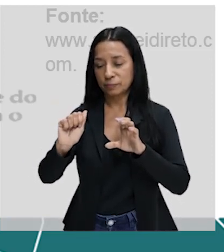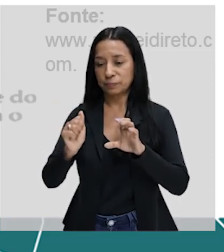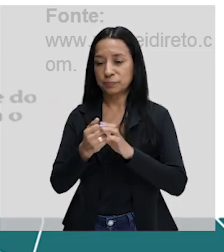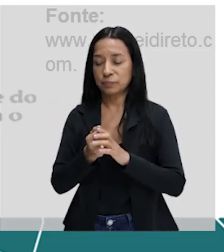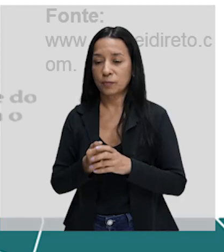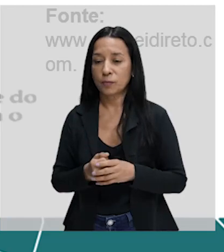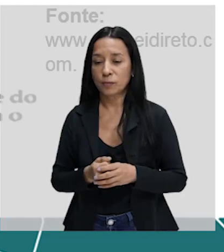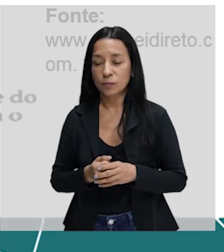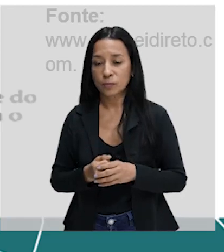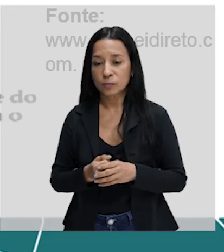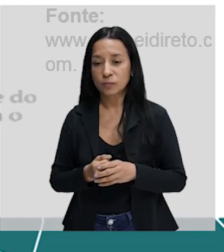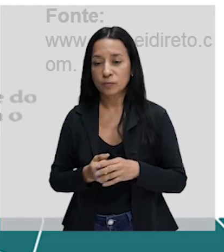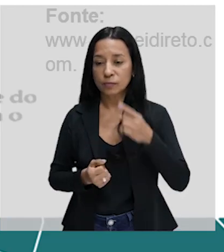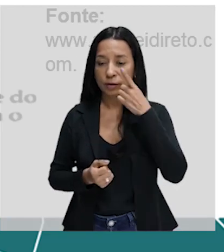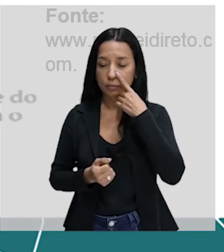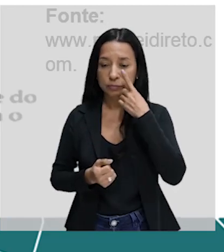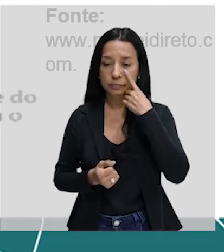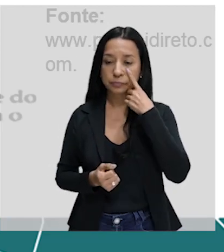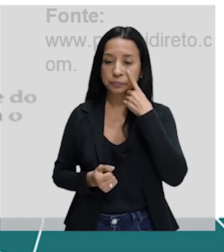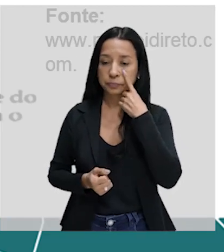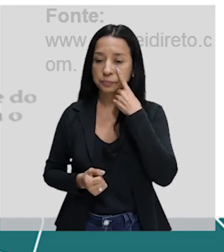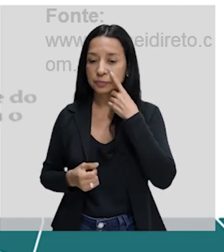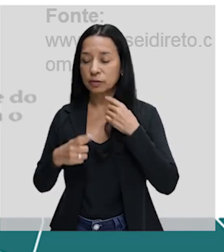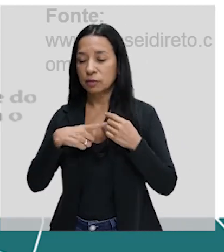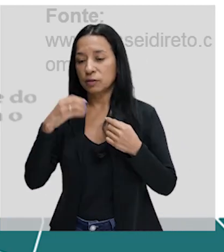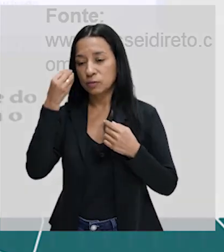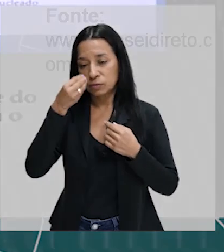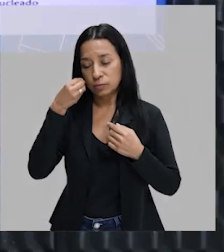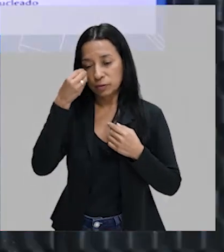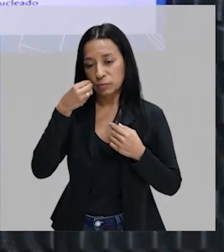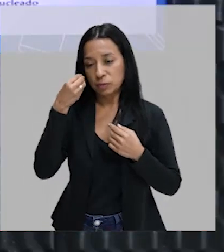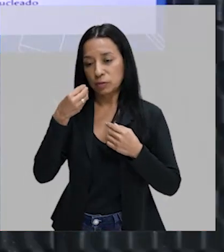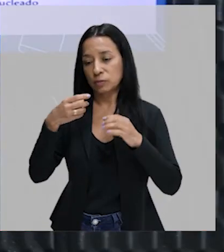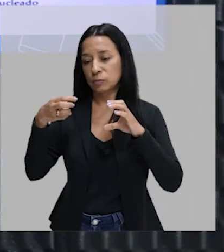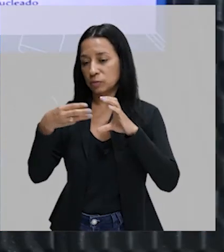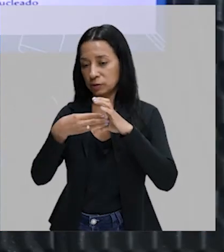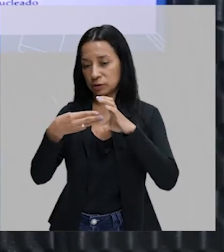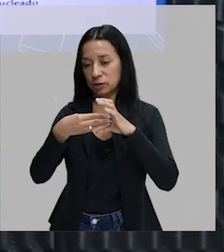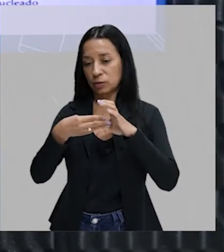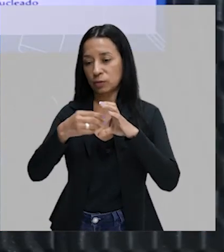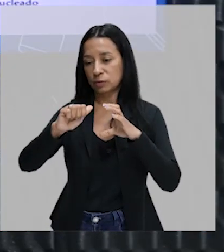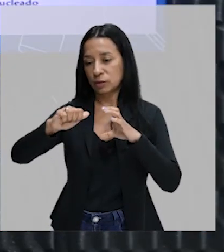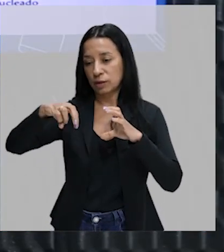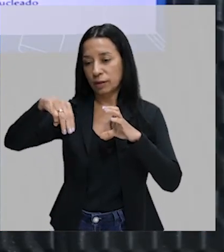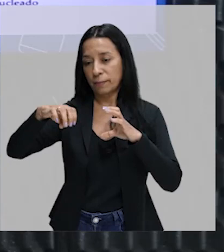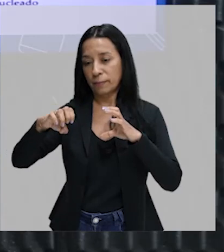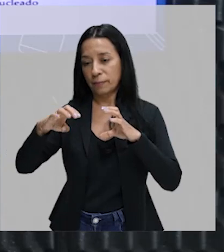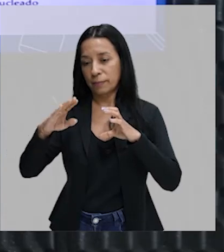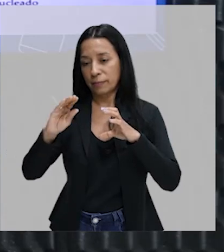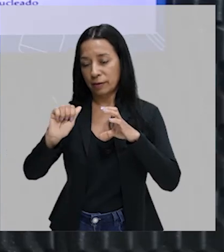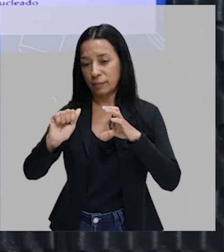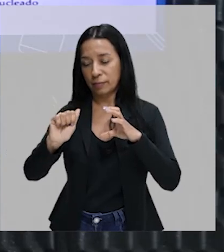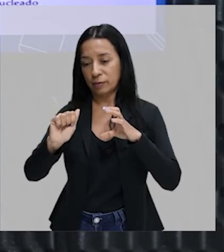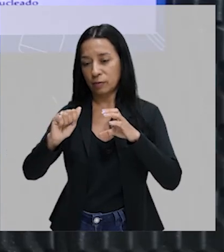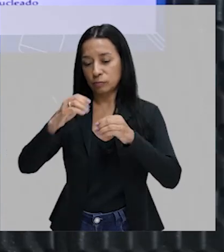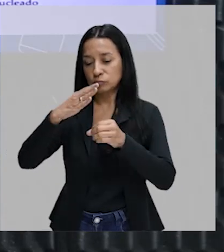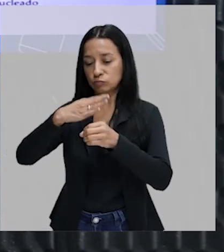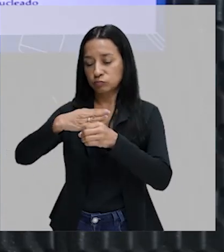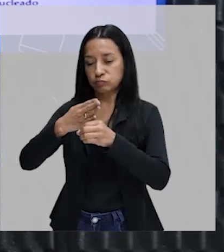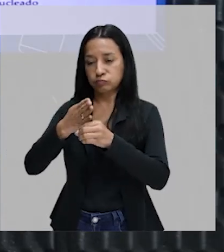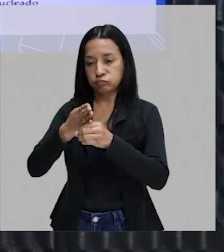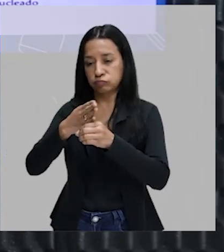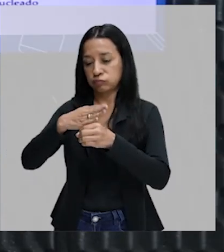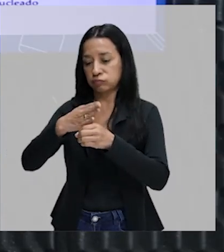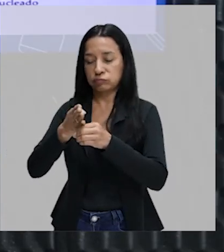unicelular. Veja, existe um experimento em que uma célula de uma ameba foi cortada, né,